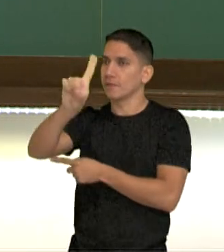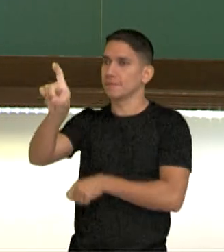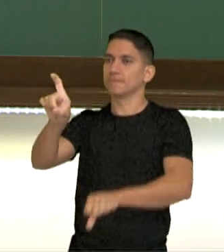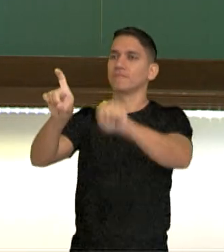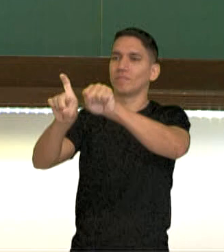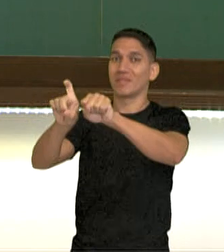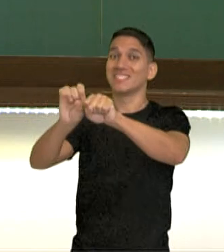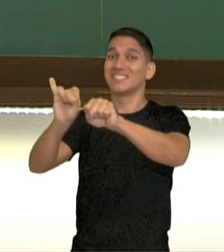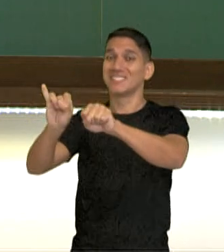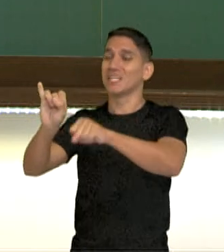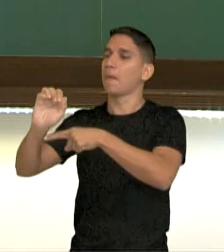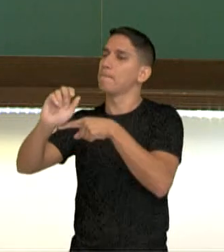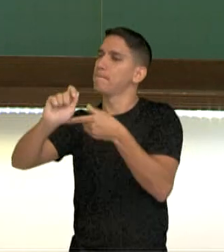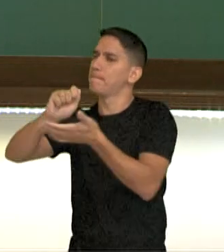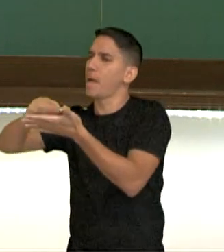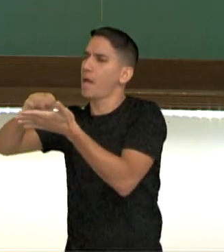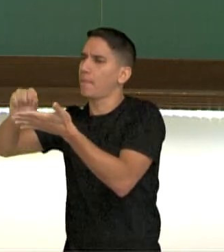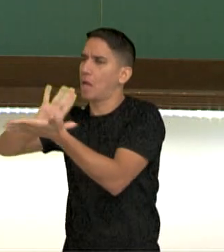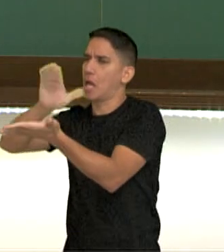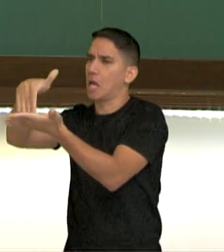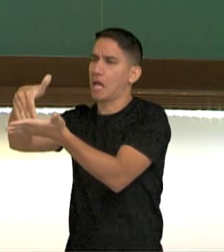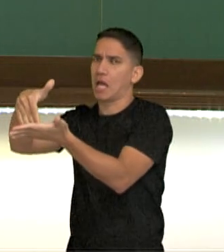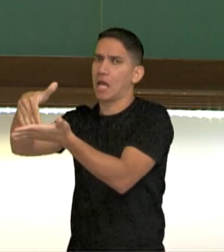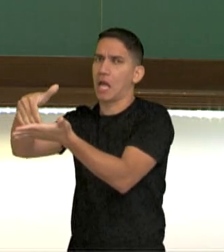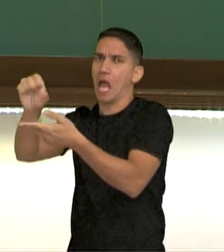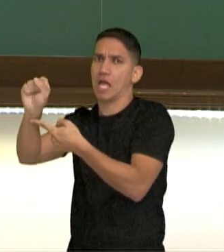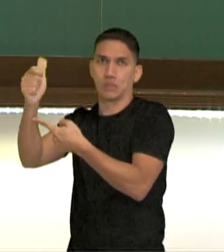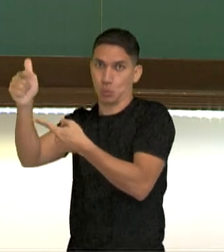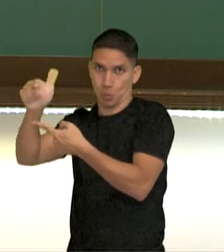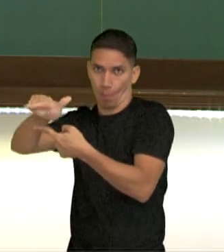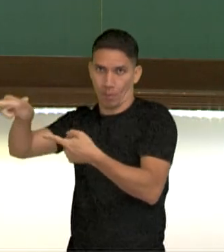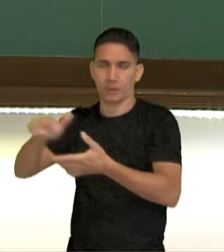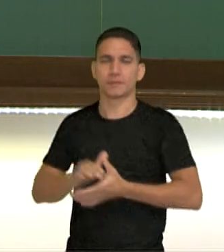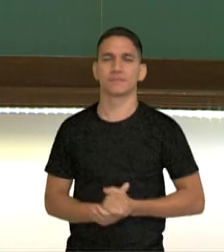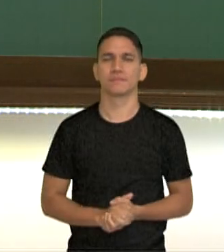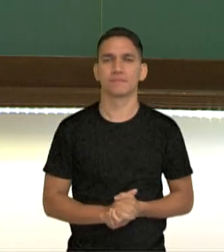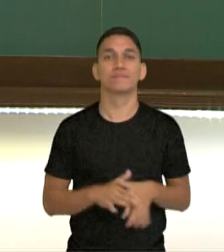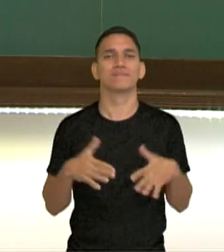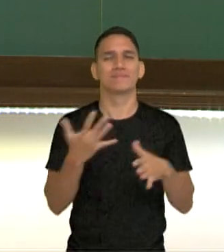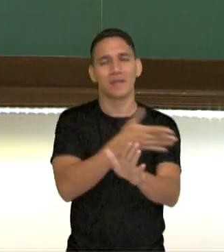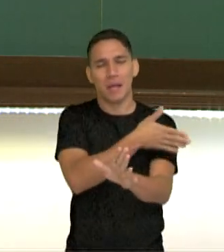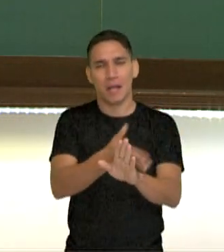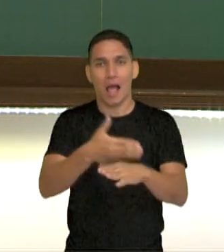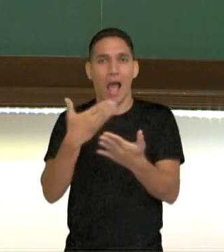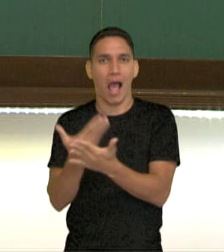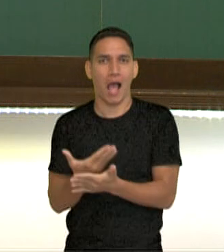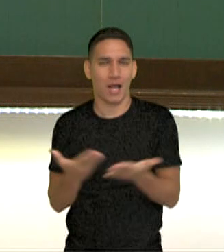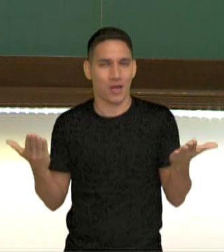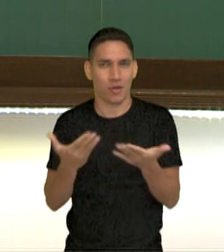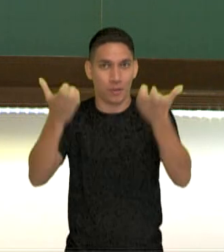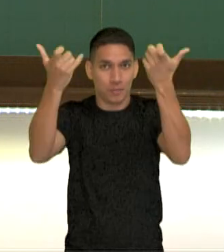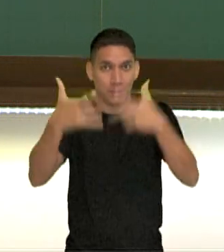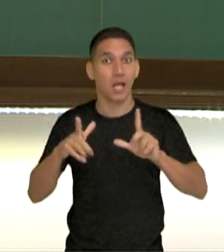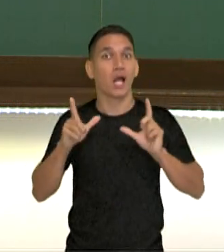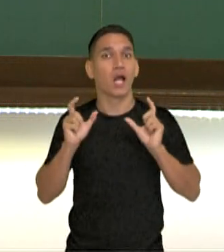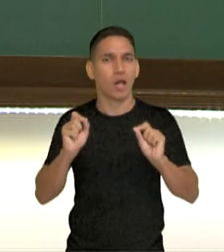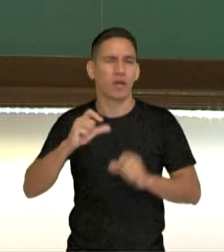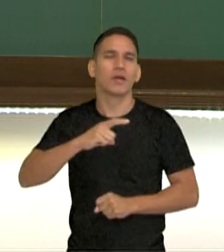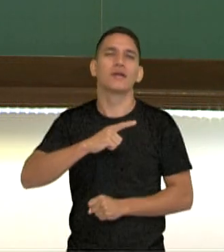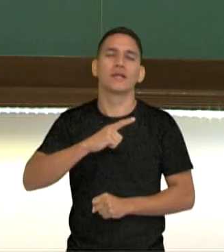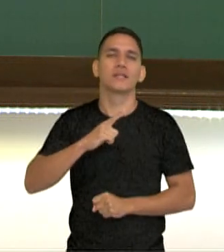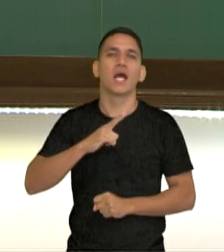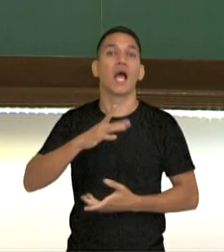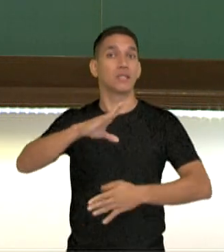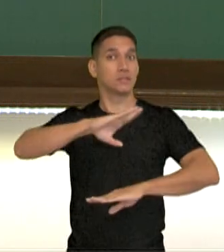não terminar em S. Ok, pessoal? Na nossa aula de hoje, nós vimos então o